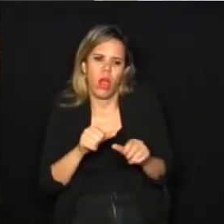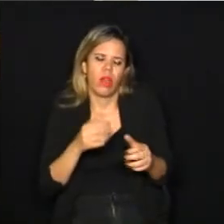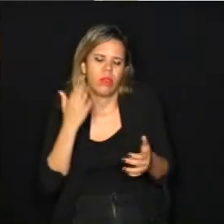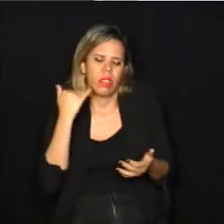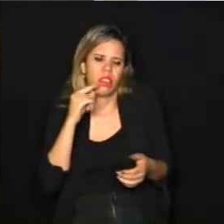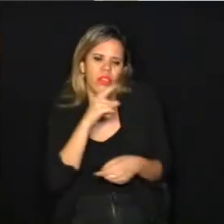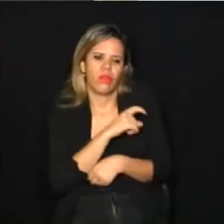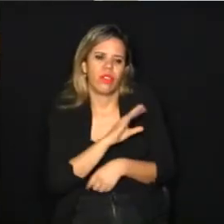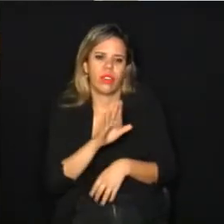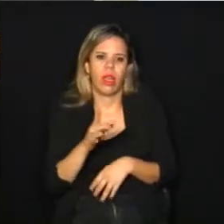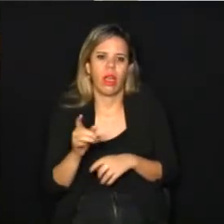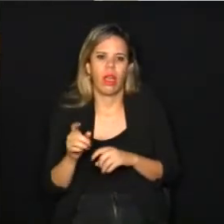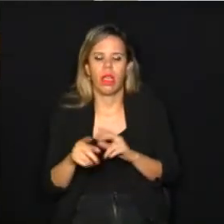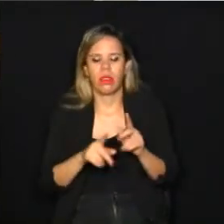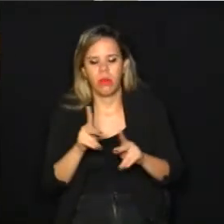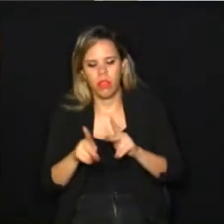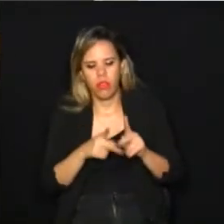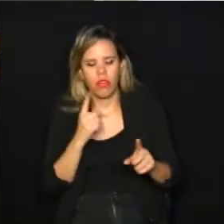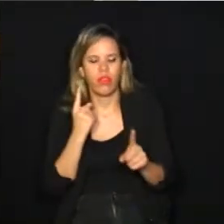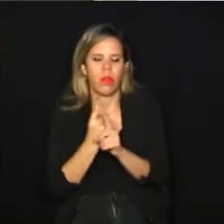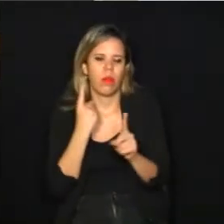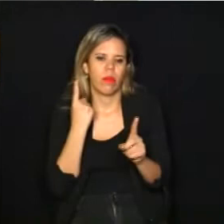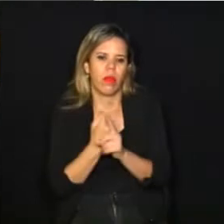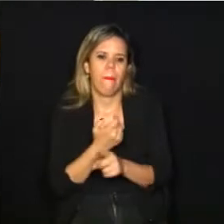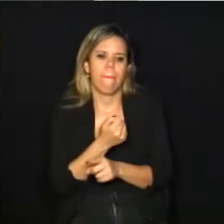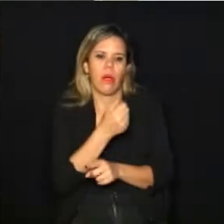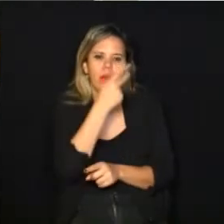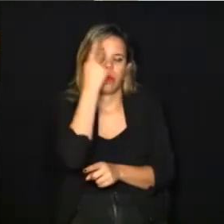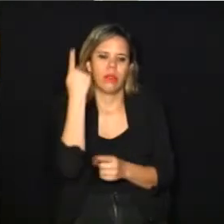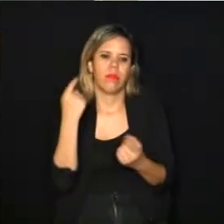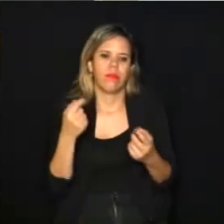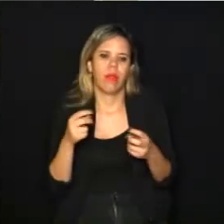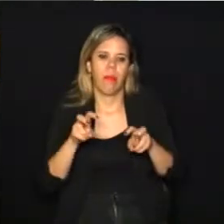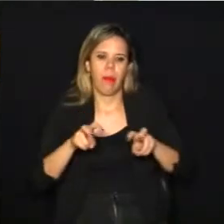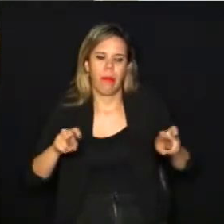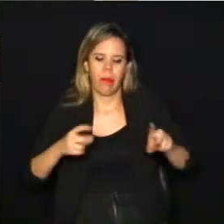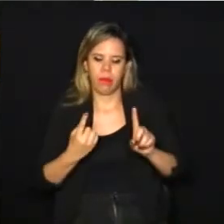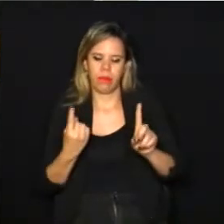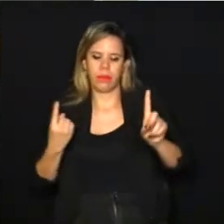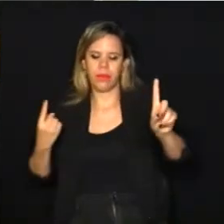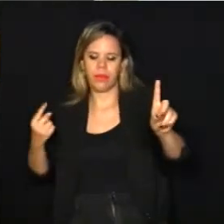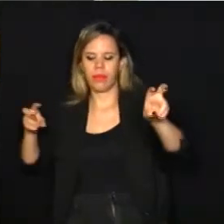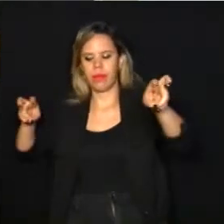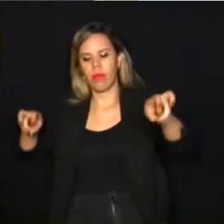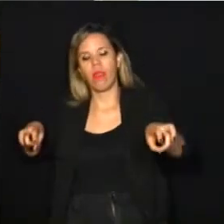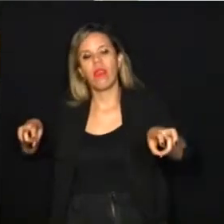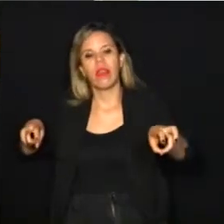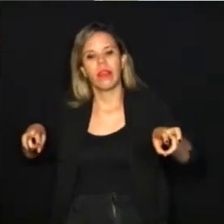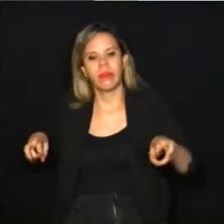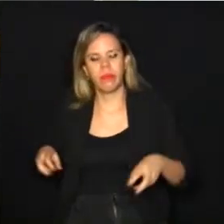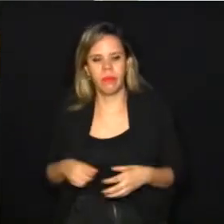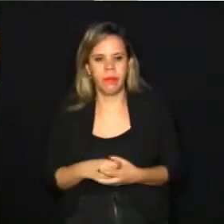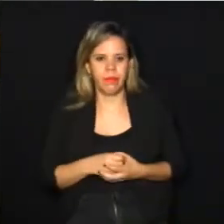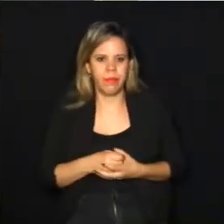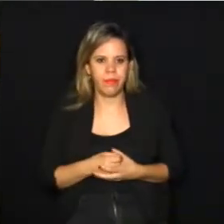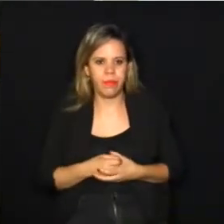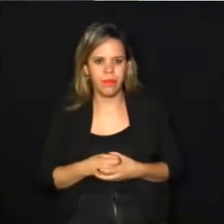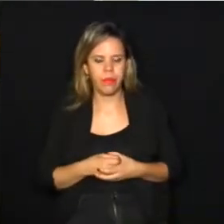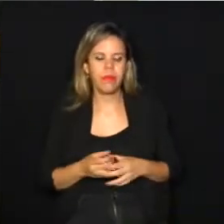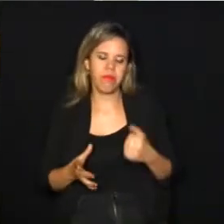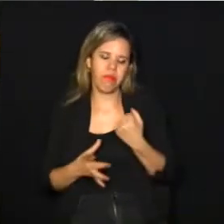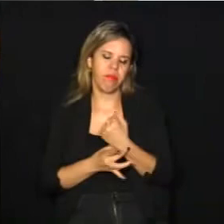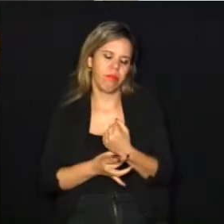As reuniões com pouca gente, distância, nós estamos aqui reunidos e estamos distanciados, numa distância de